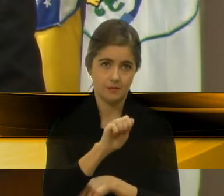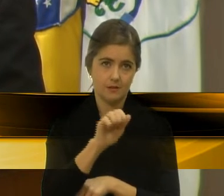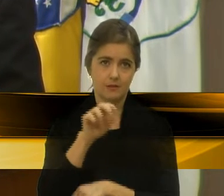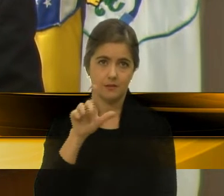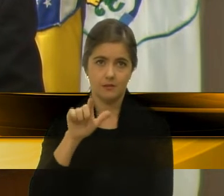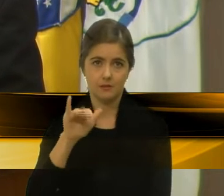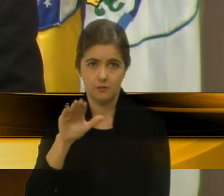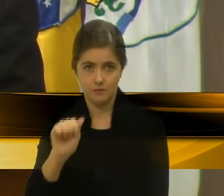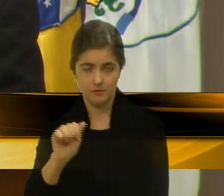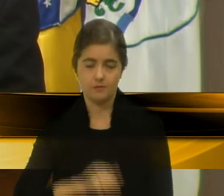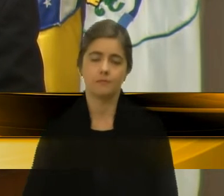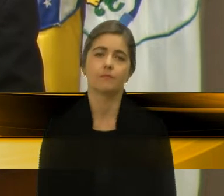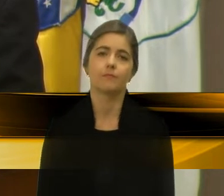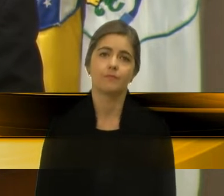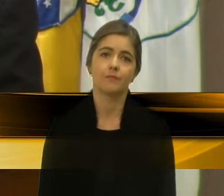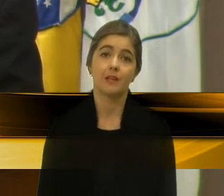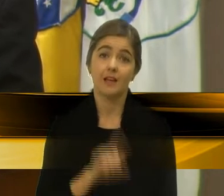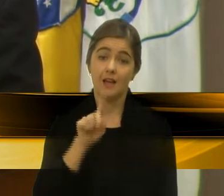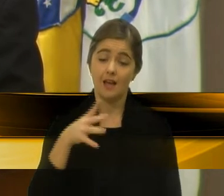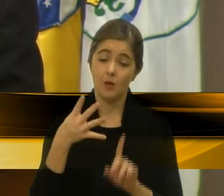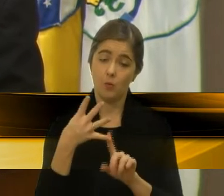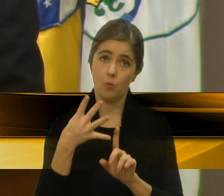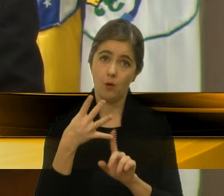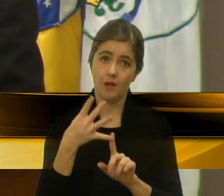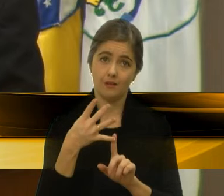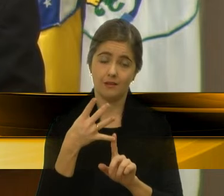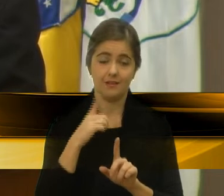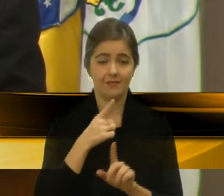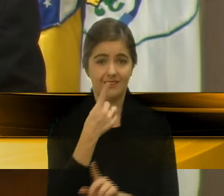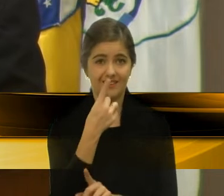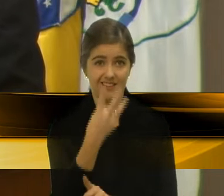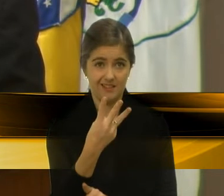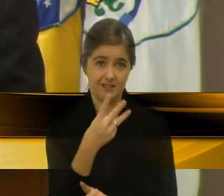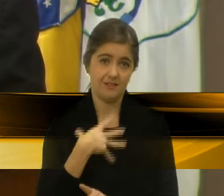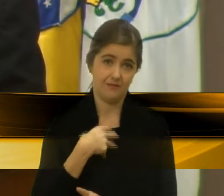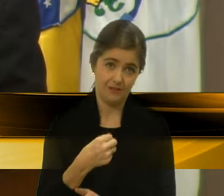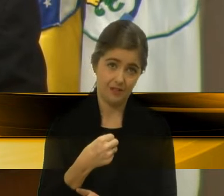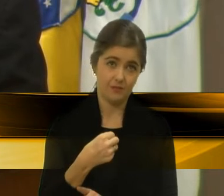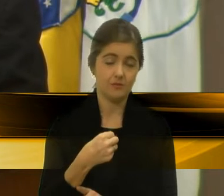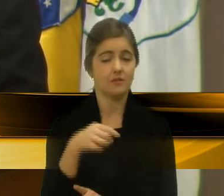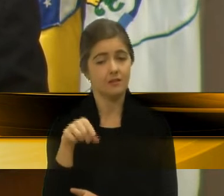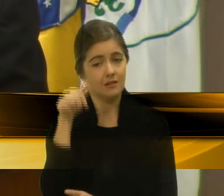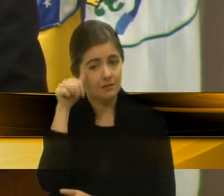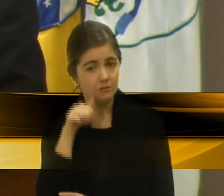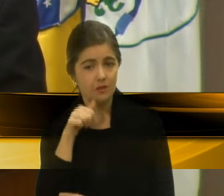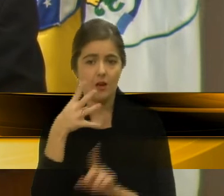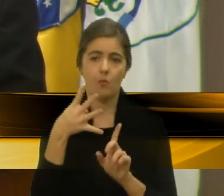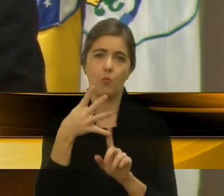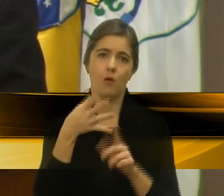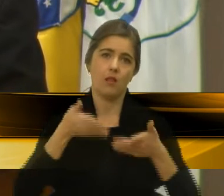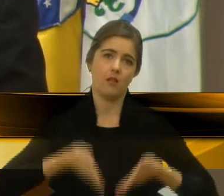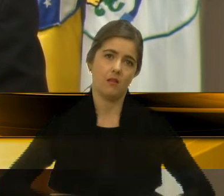Ela é a quarta dos 13 filhos e tem sua trajetória totalmente atrelada a Santa